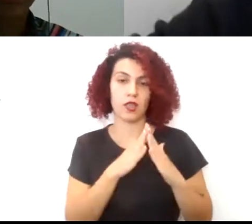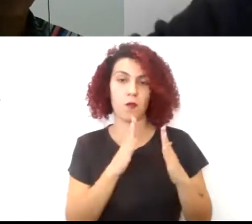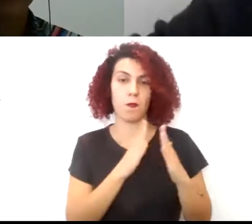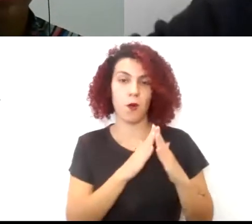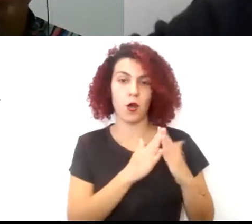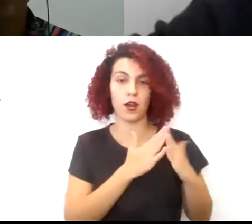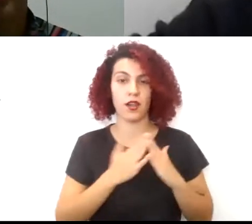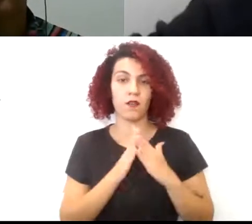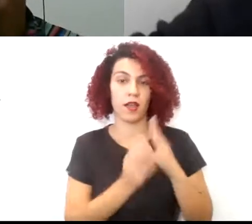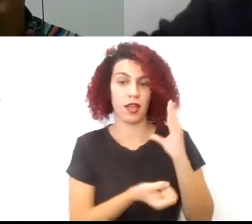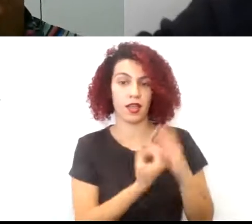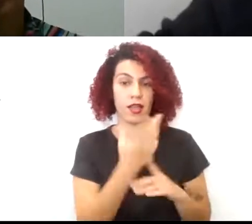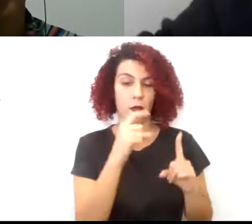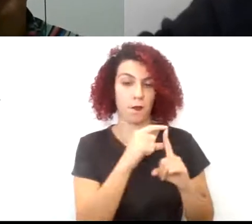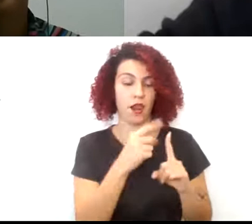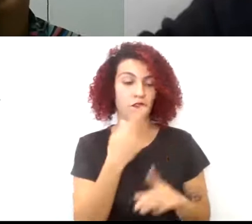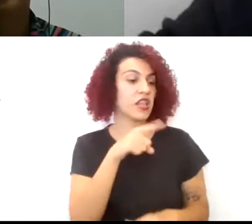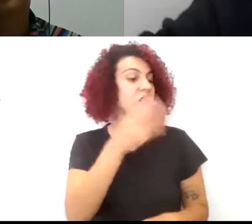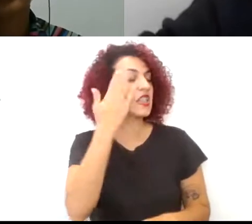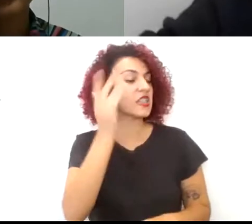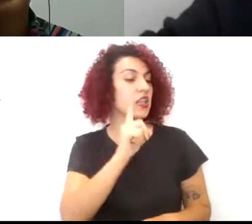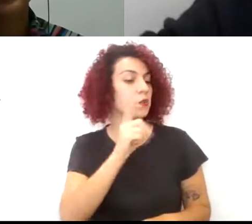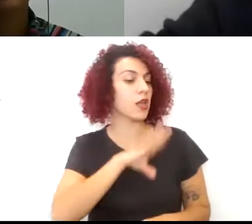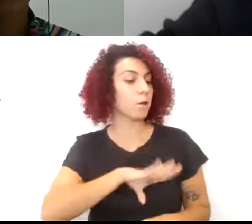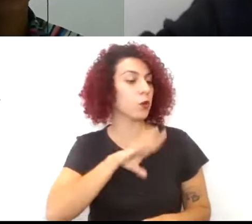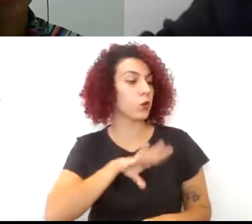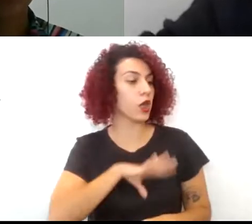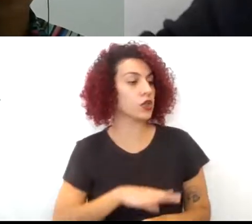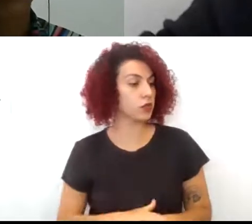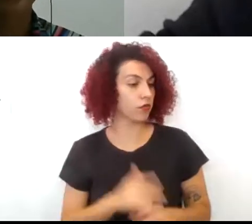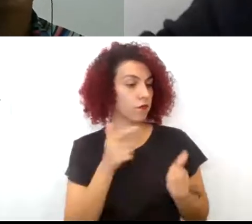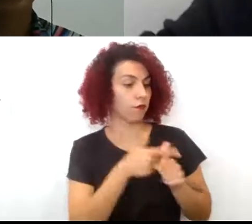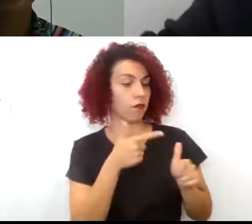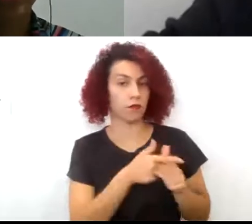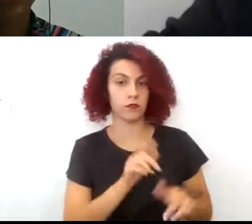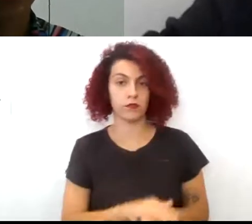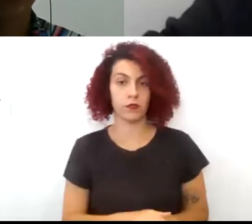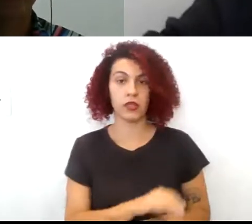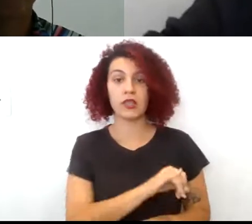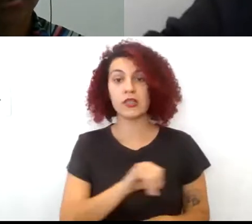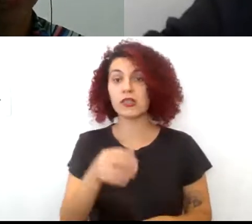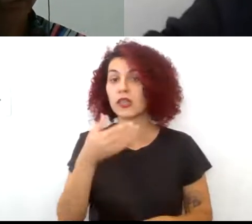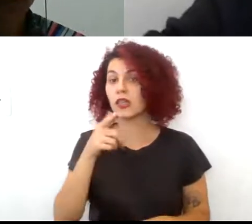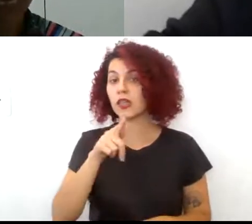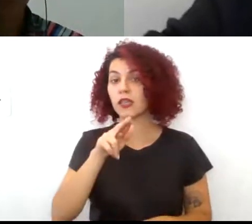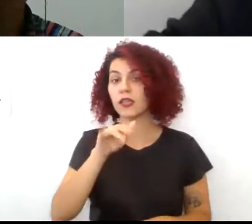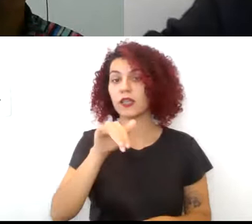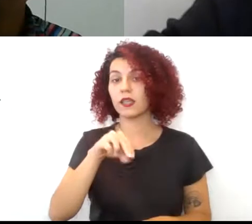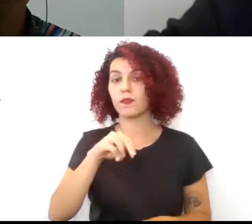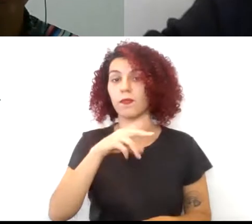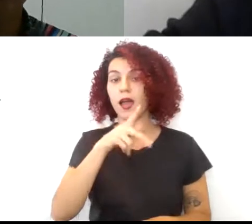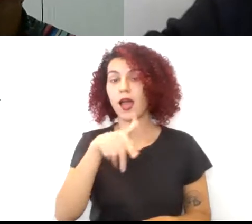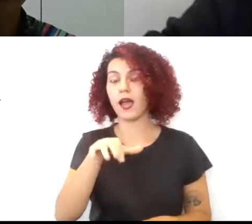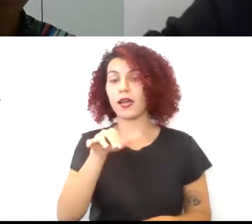Ah e não tem referência de que ele fez nesse lugar nenhum se ele pegou isso gente se ele de fato fez isso que eu acreditei na